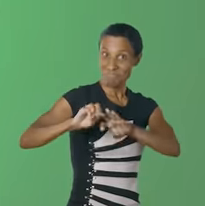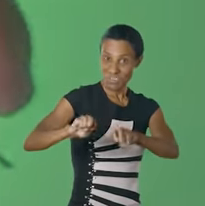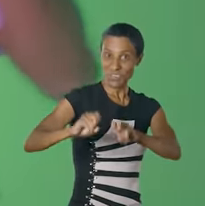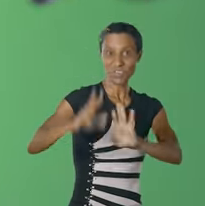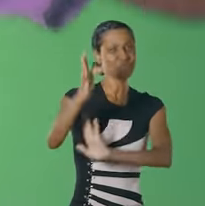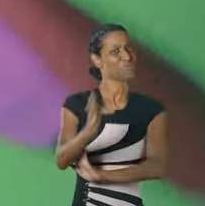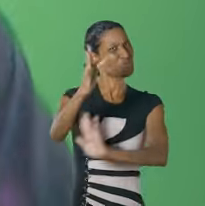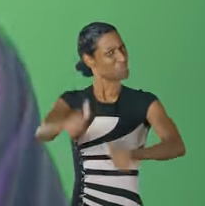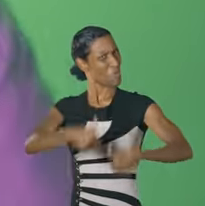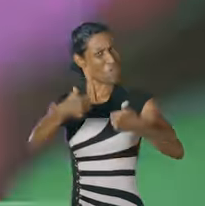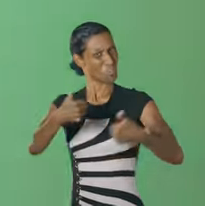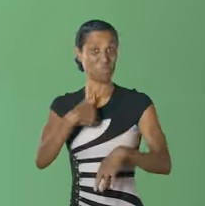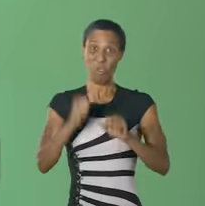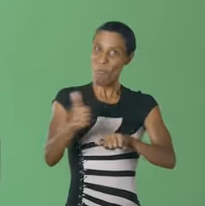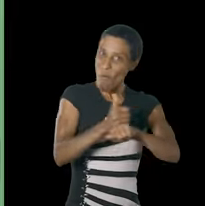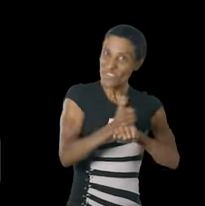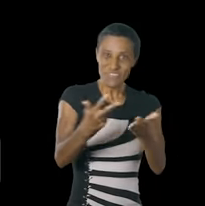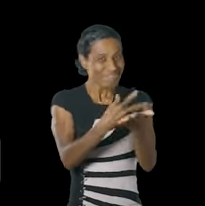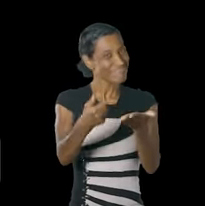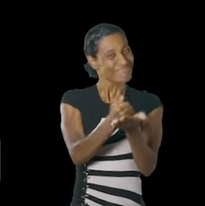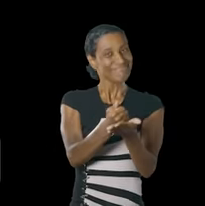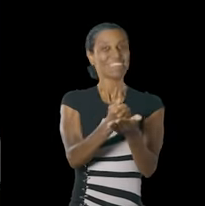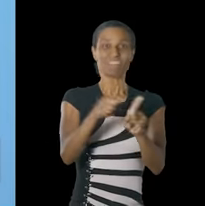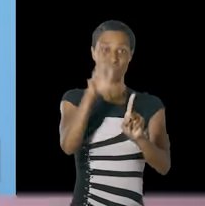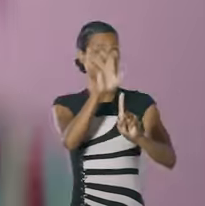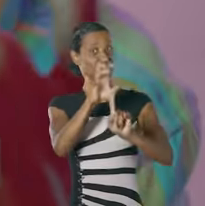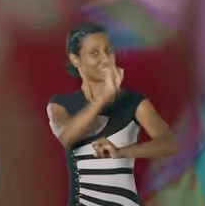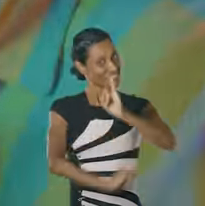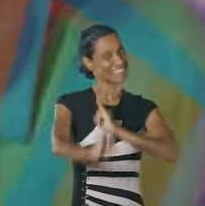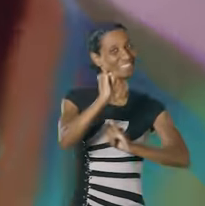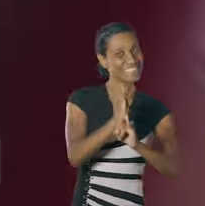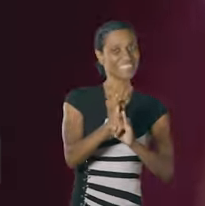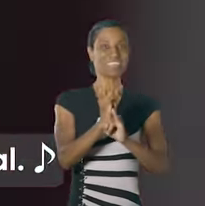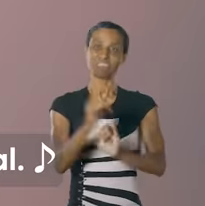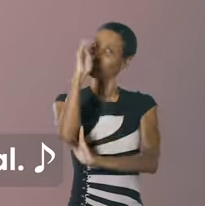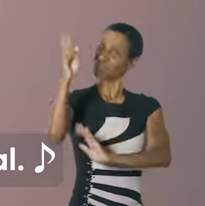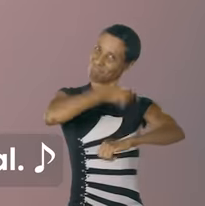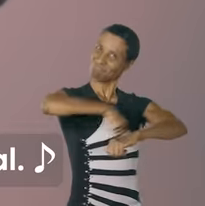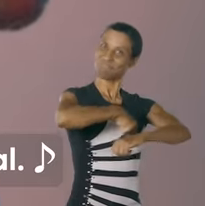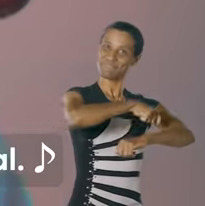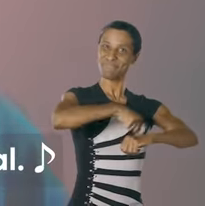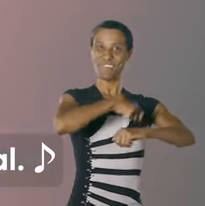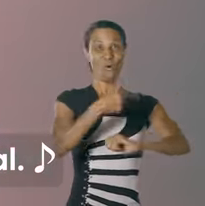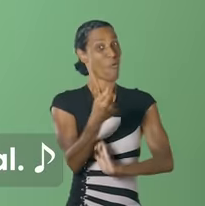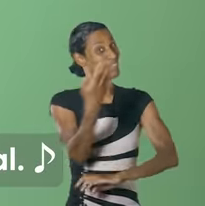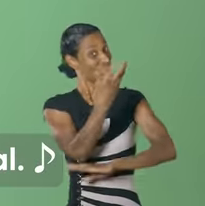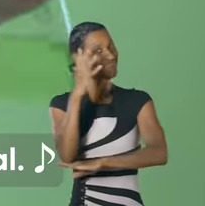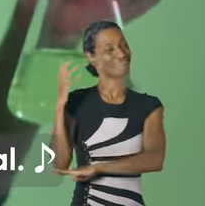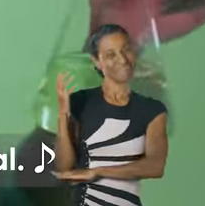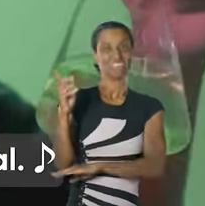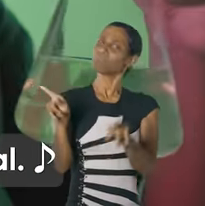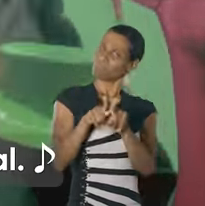com educação. Meu futuro tá na mão. Posso ser um designer ou influencer digital. Talvez um chefe de cozinha ou